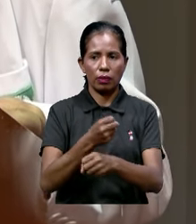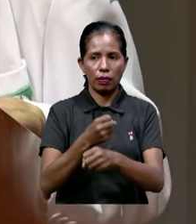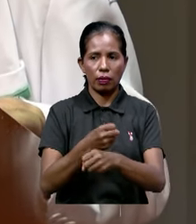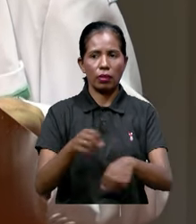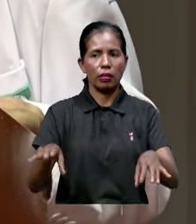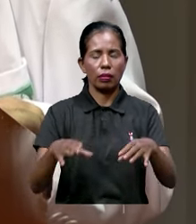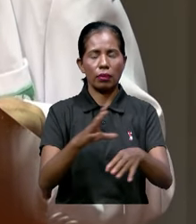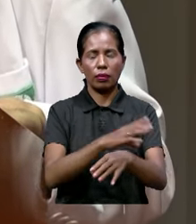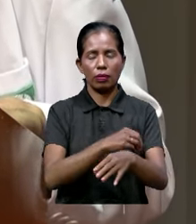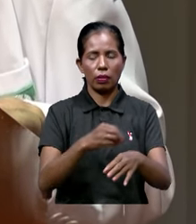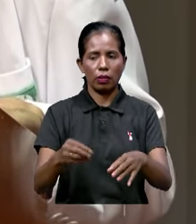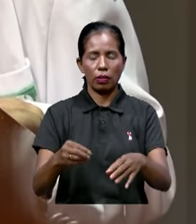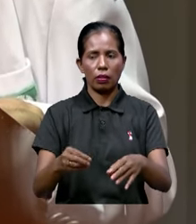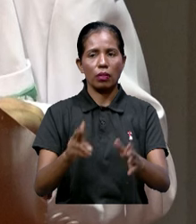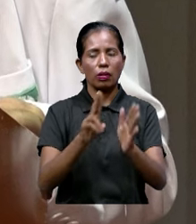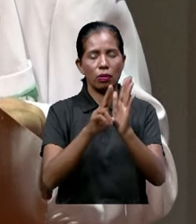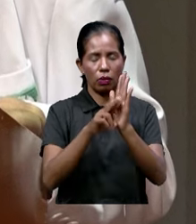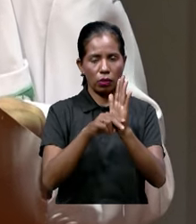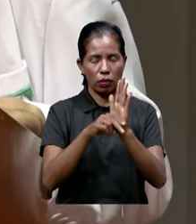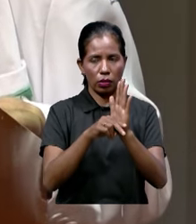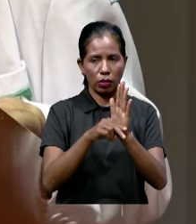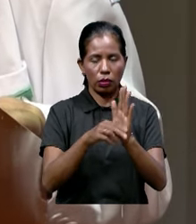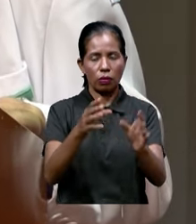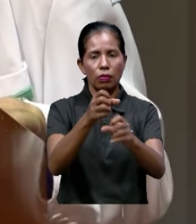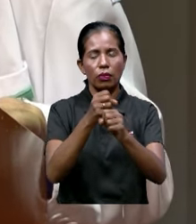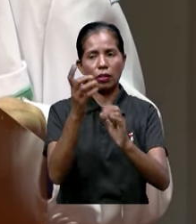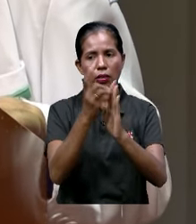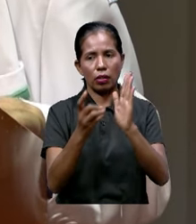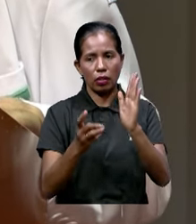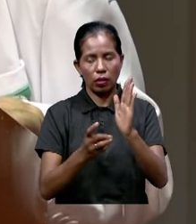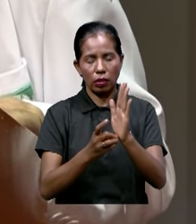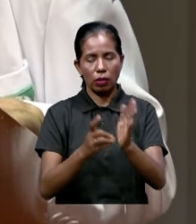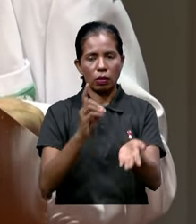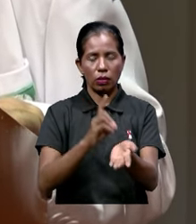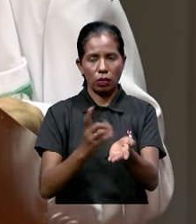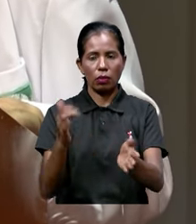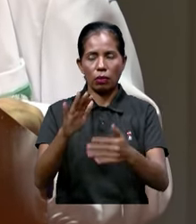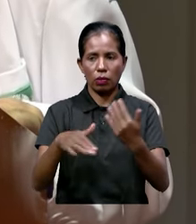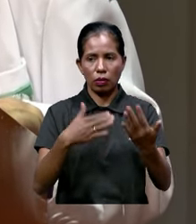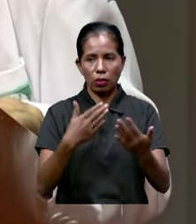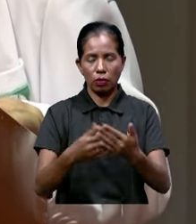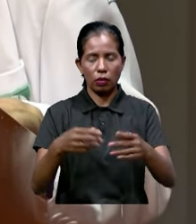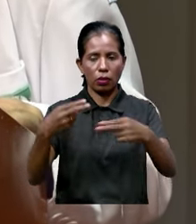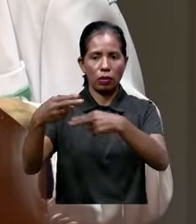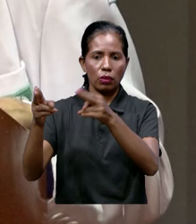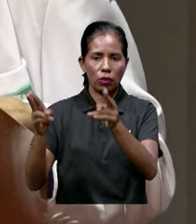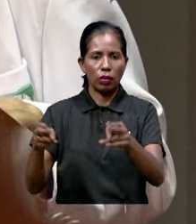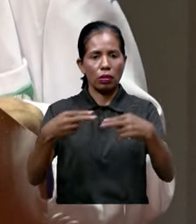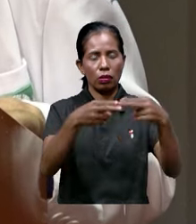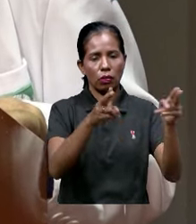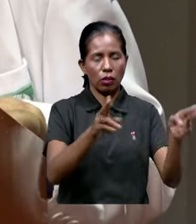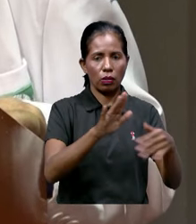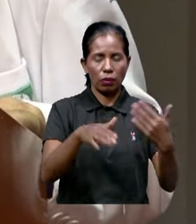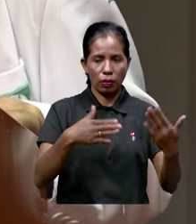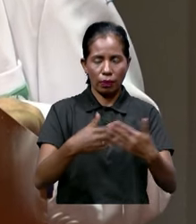serviço extra, horas, furibele, coleta dados, usi medical record, usi sala, sira, unidade sira,